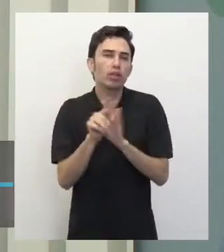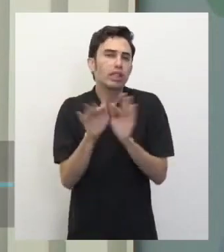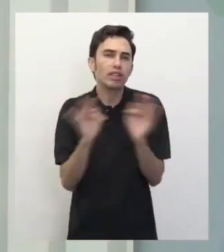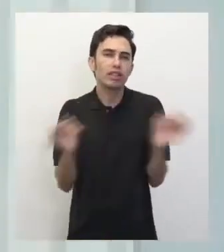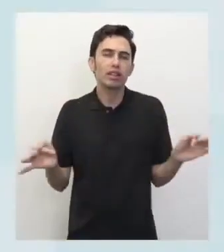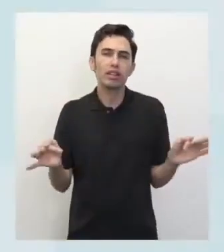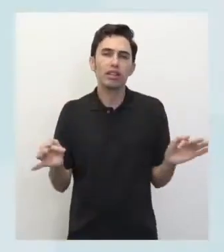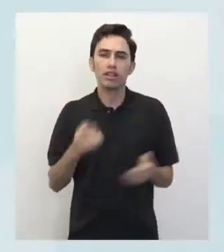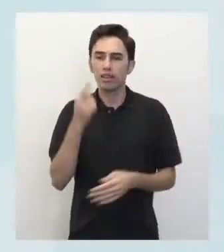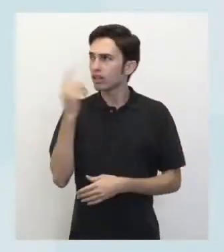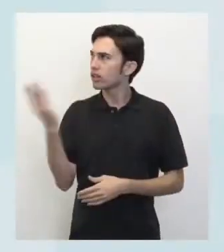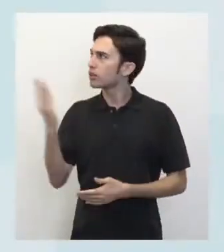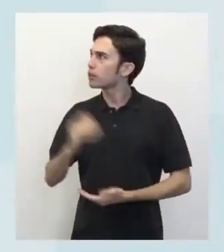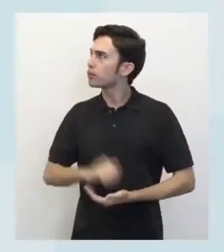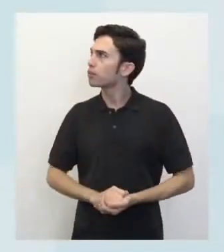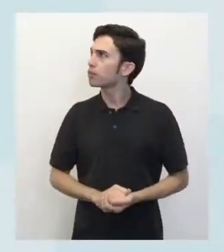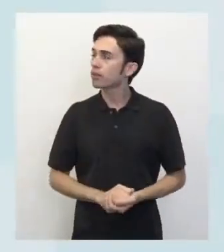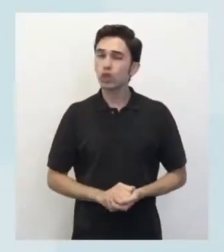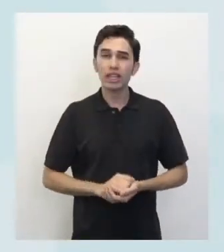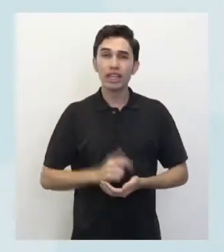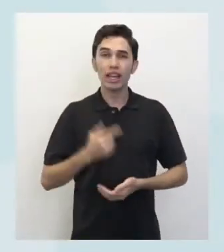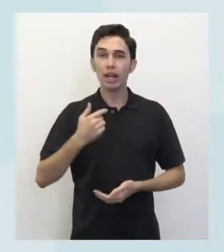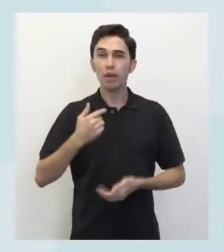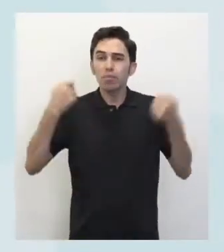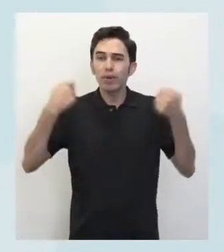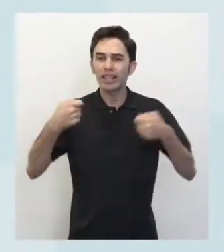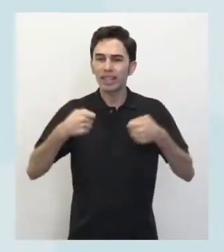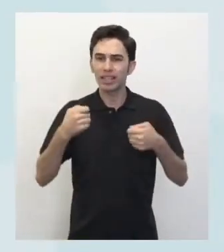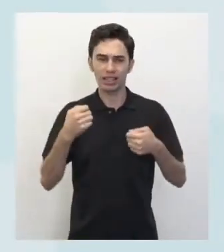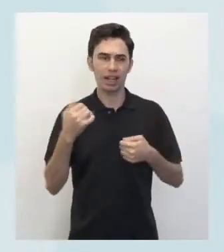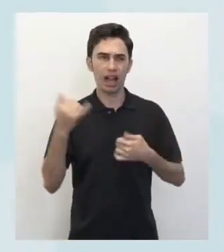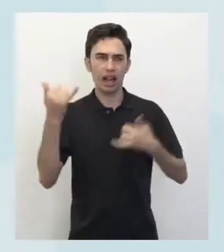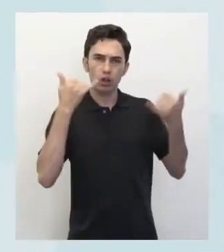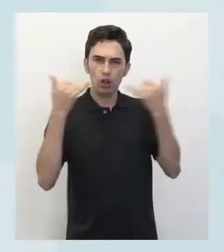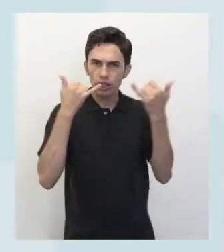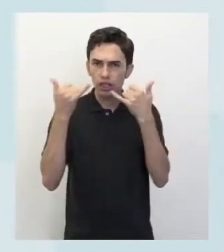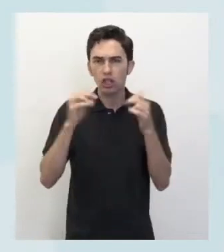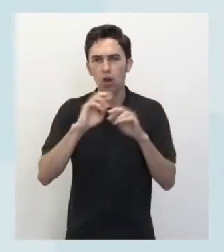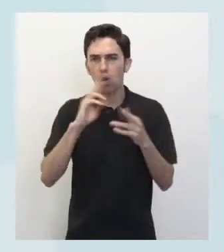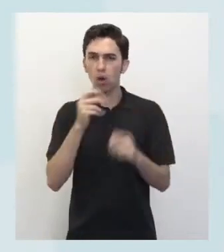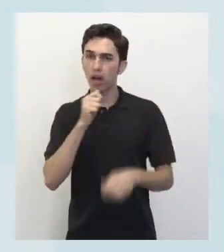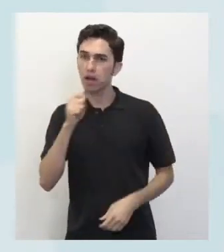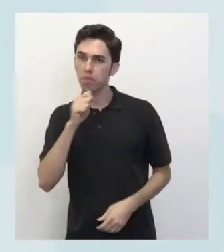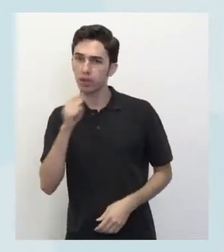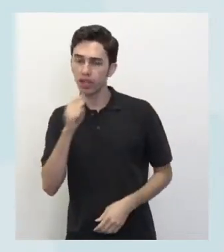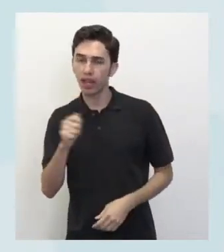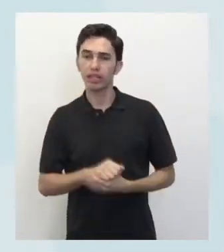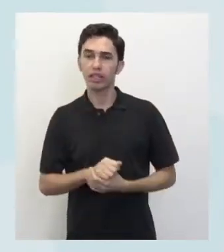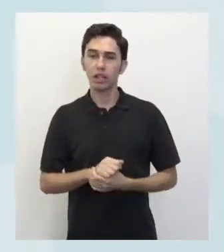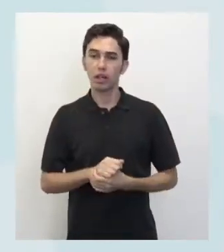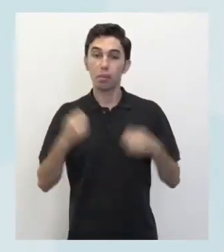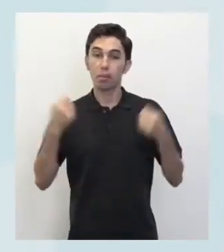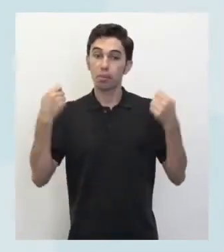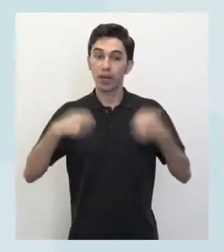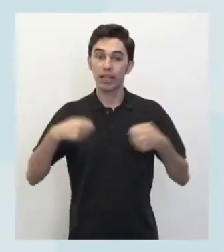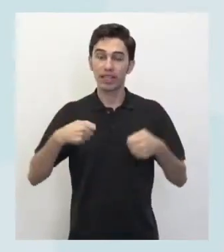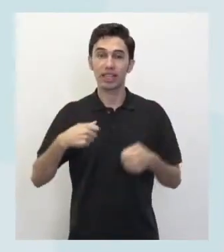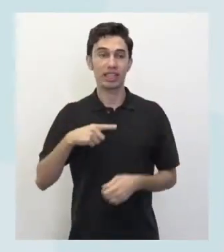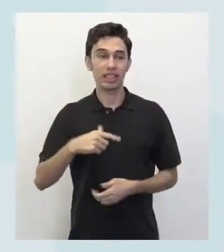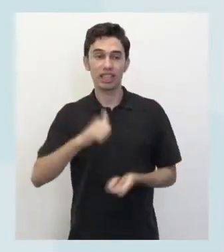simples. Na tela, o que é necessário para que uma notícia ou uma reportagem sejam consideradas